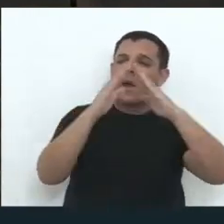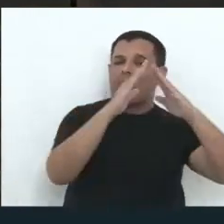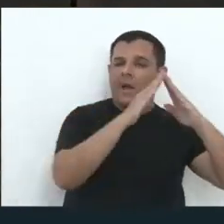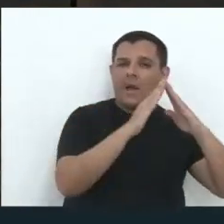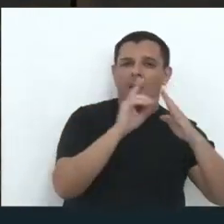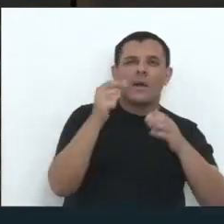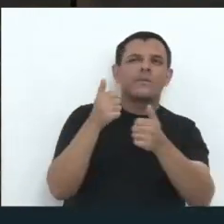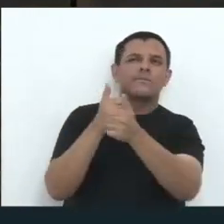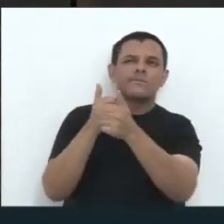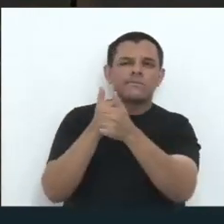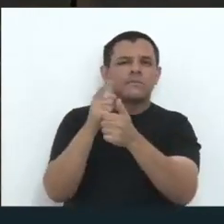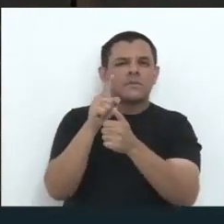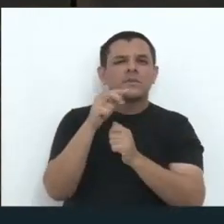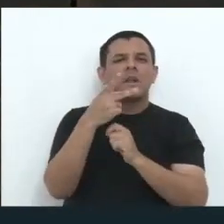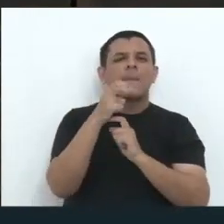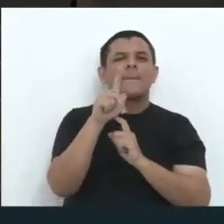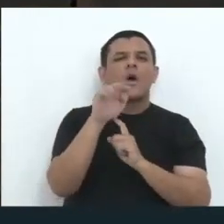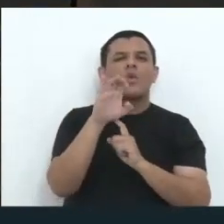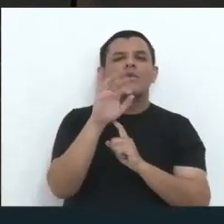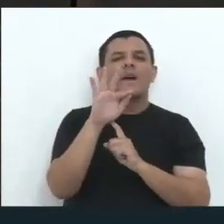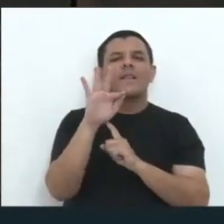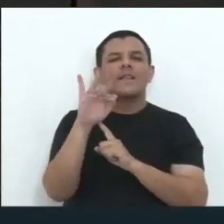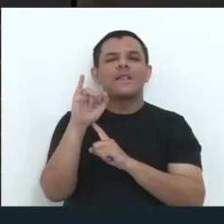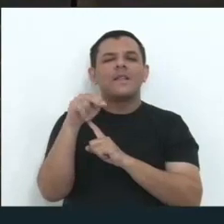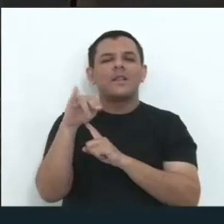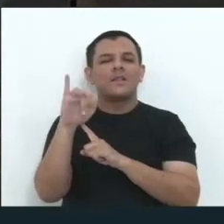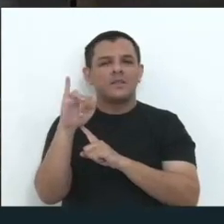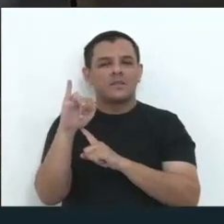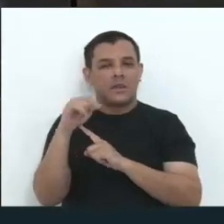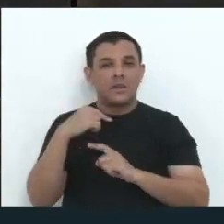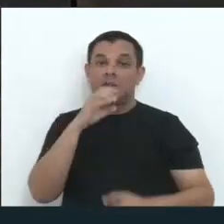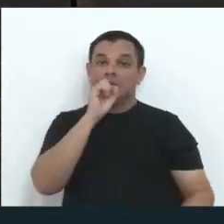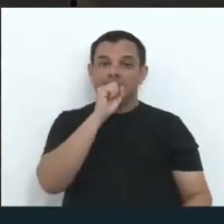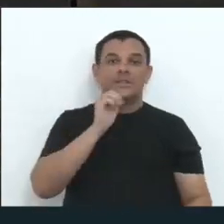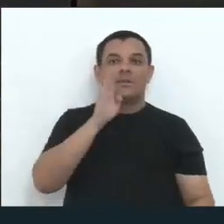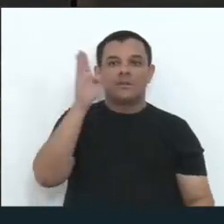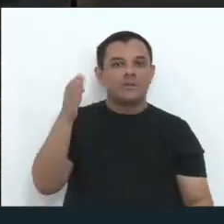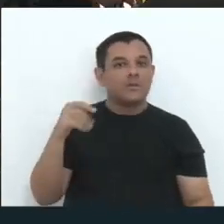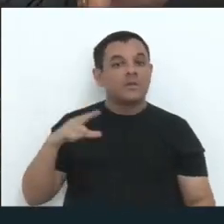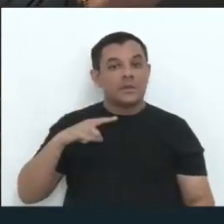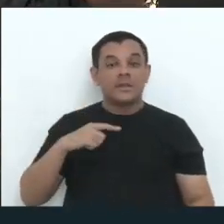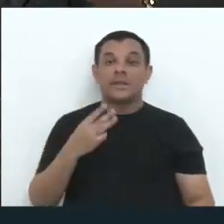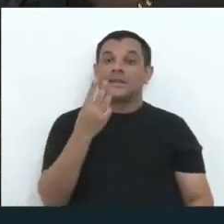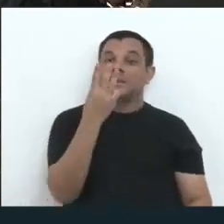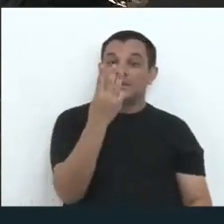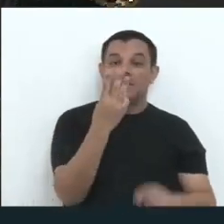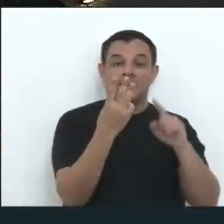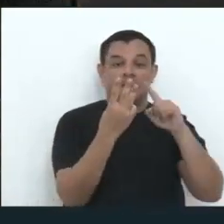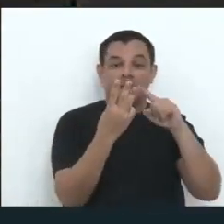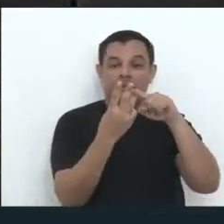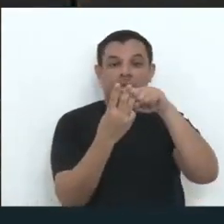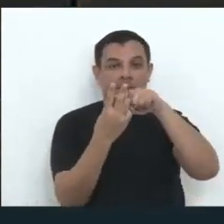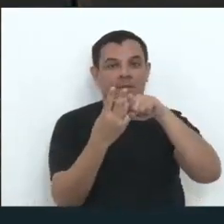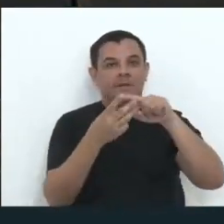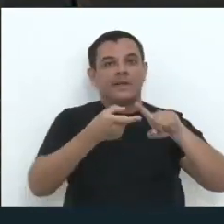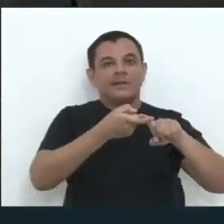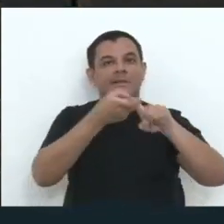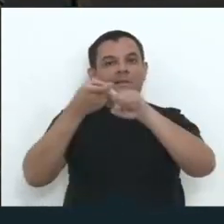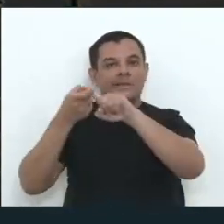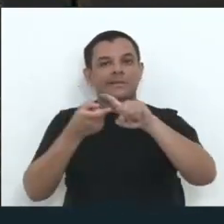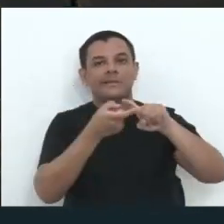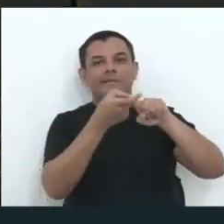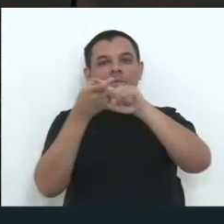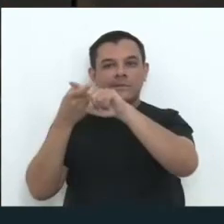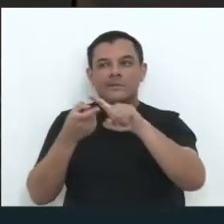numa paralela com a rua Paulo Fassini, um sábado eu tava ali, tava três guinchos, a GCM junto, guinchando o carro do pessoal